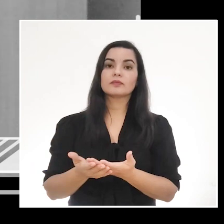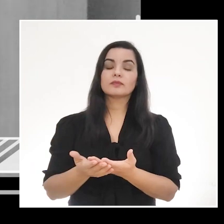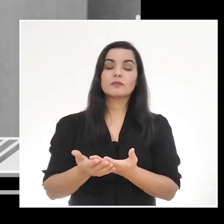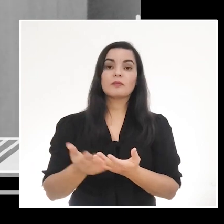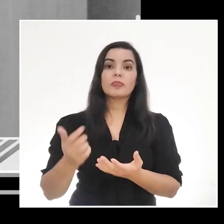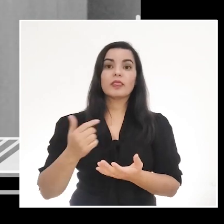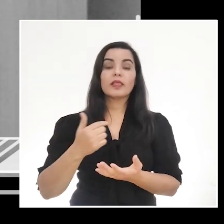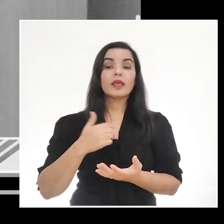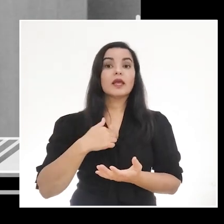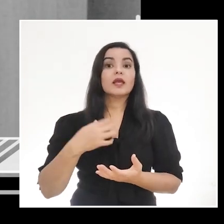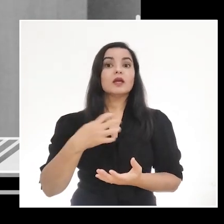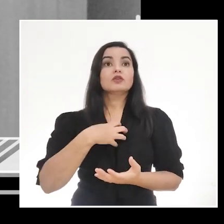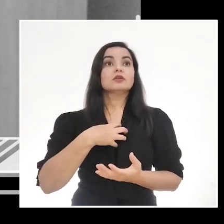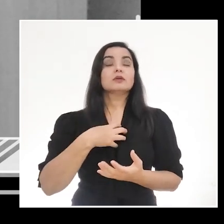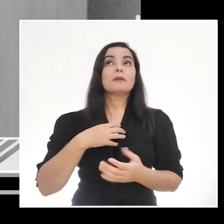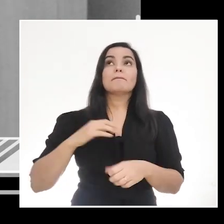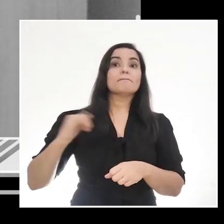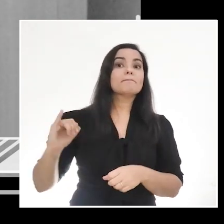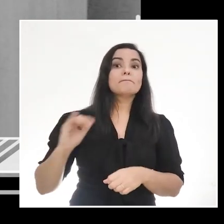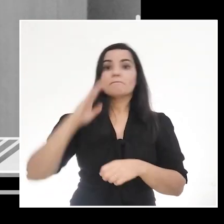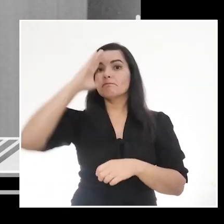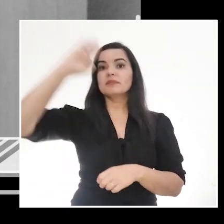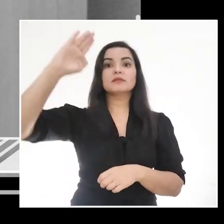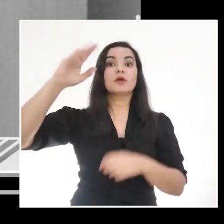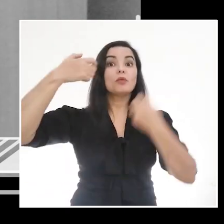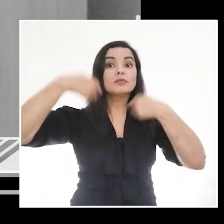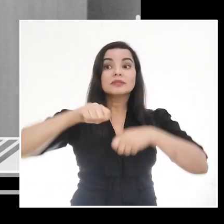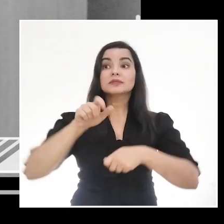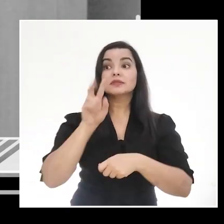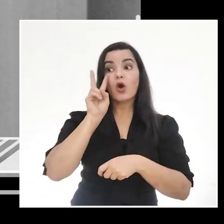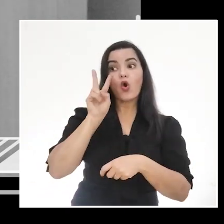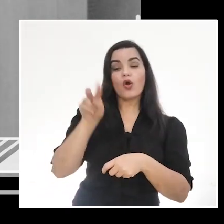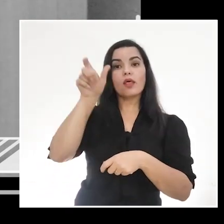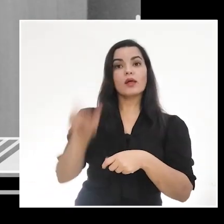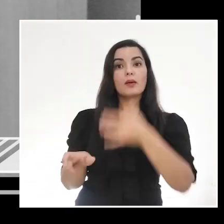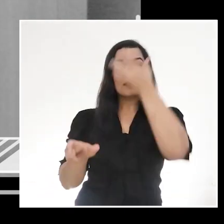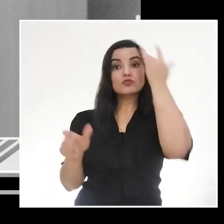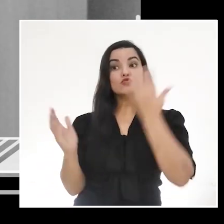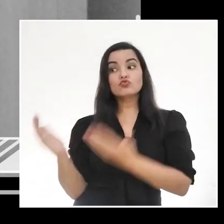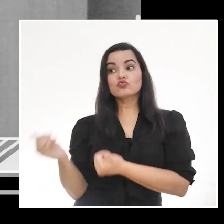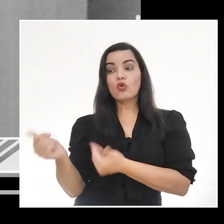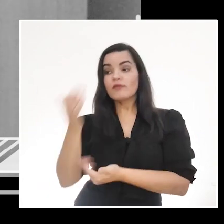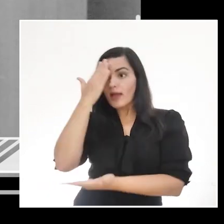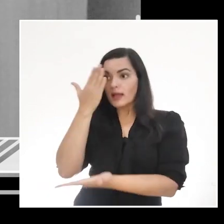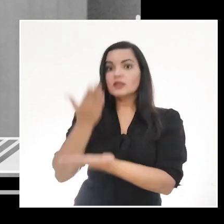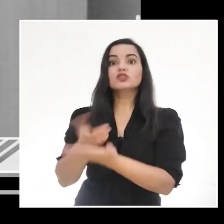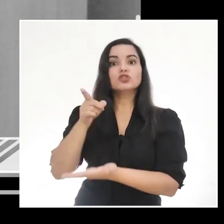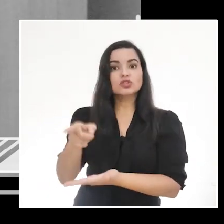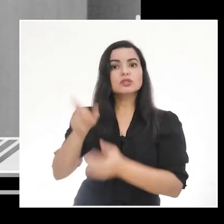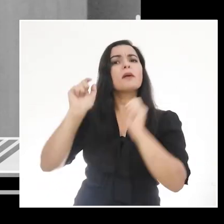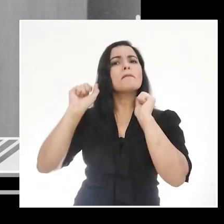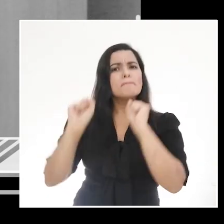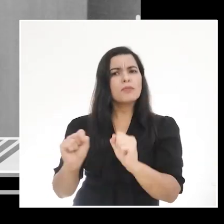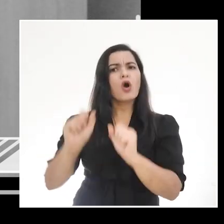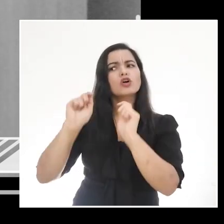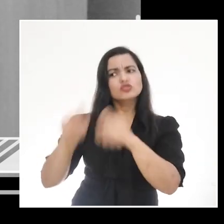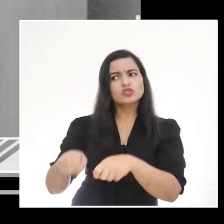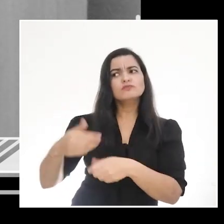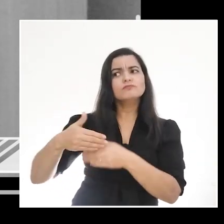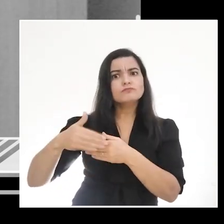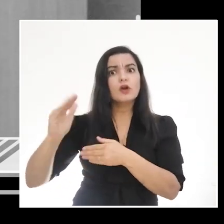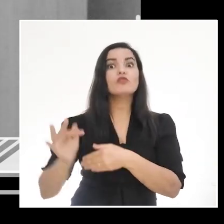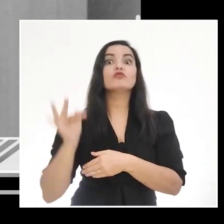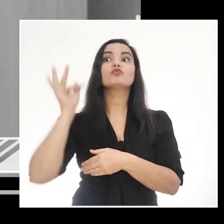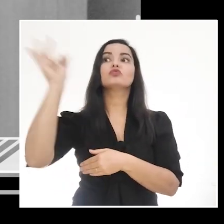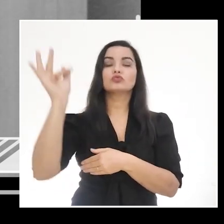elas merecem uma oportunidade, não é? E para mim isso é o pré-requisito maior. Você tem